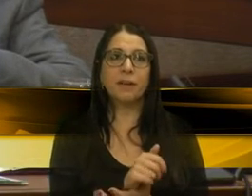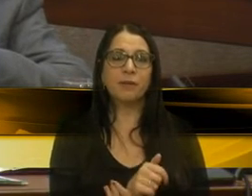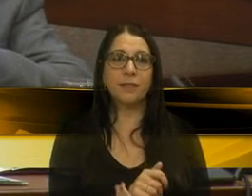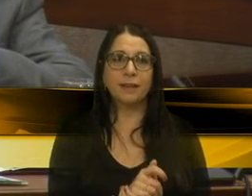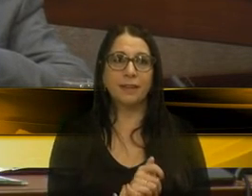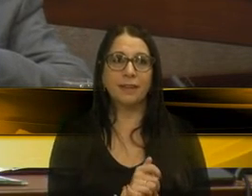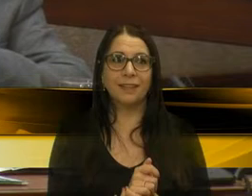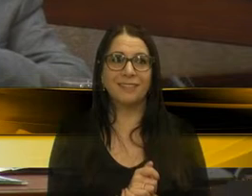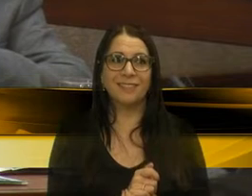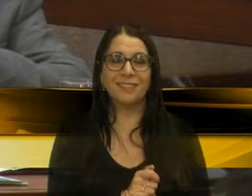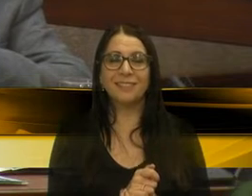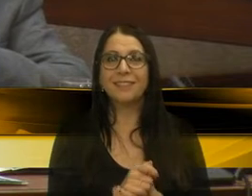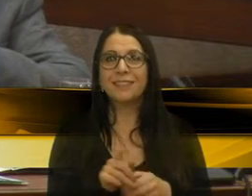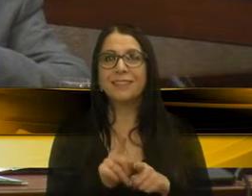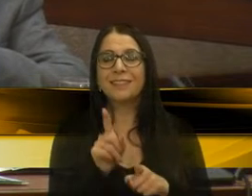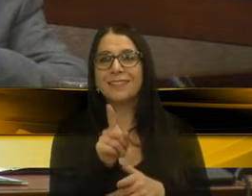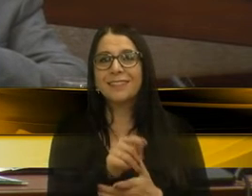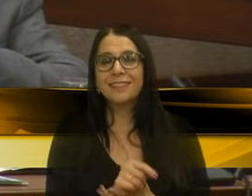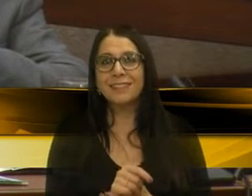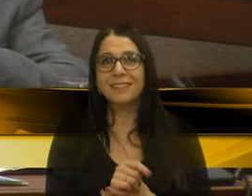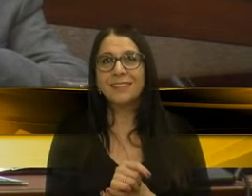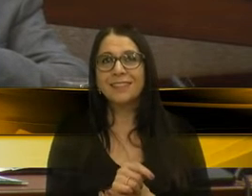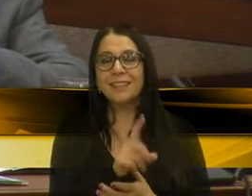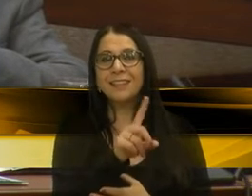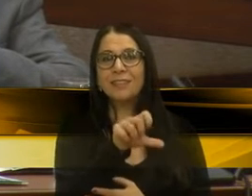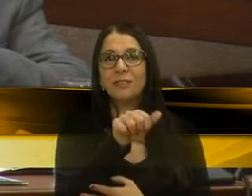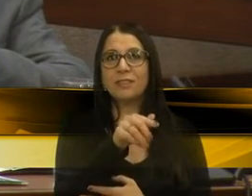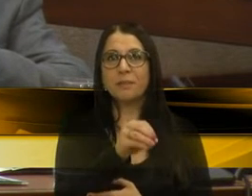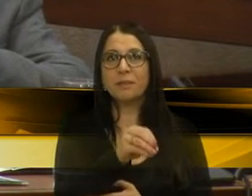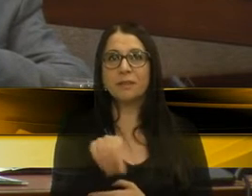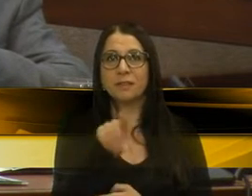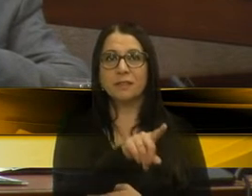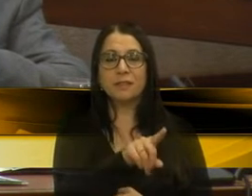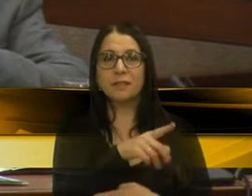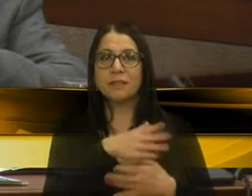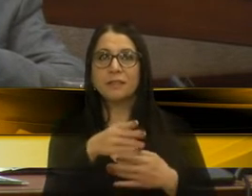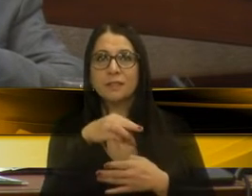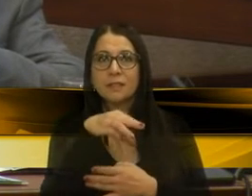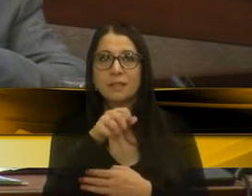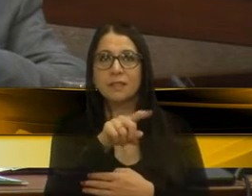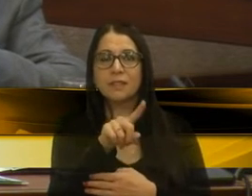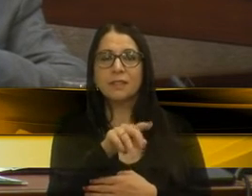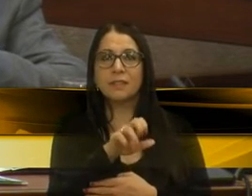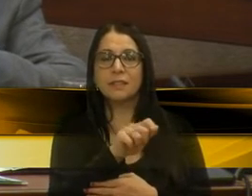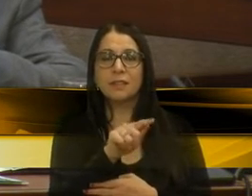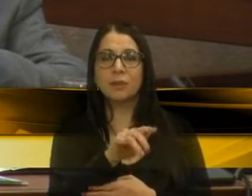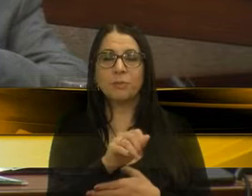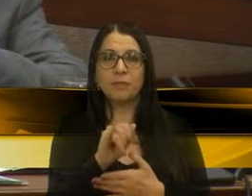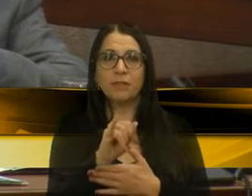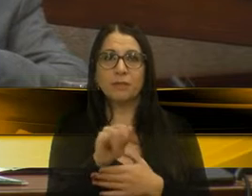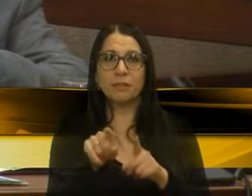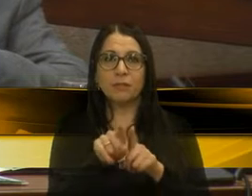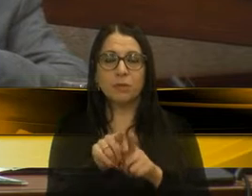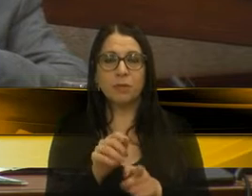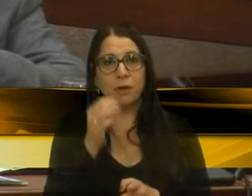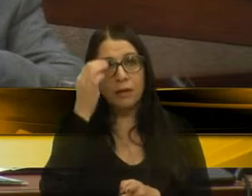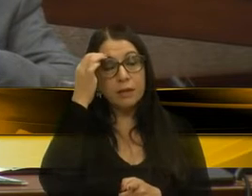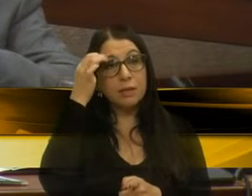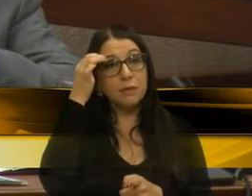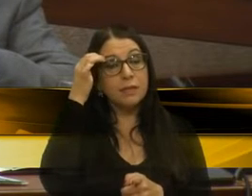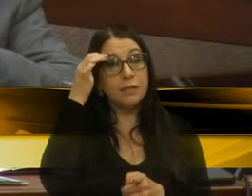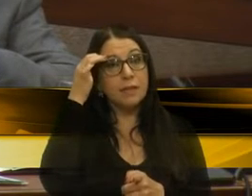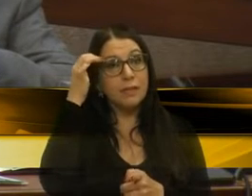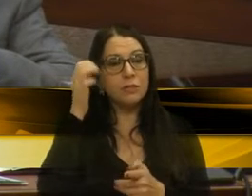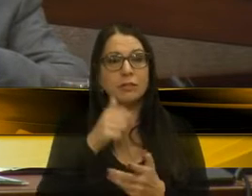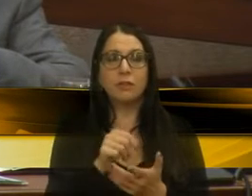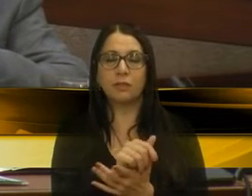muito forte com o Nelson Sbabo, porque em 1970, quando eu saí da Madesat, ele me ofereceu emprego na empresa